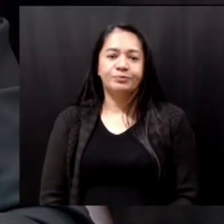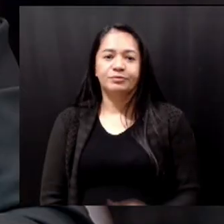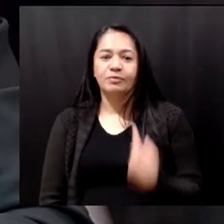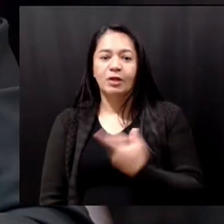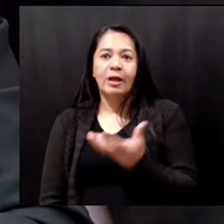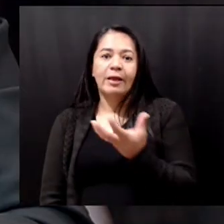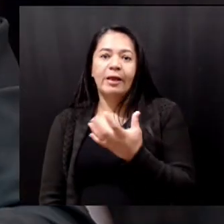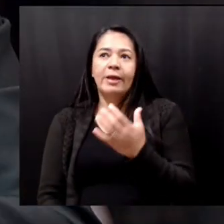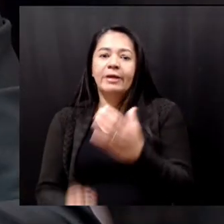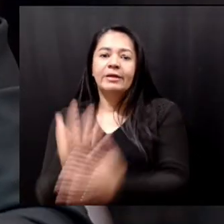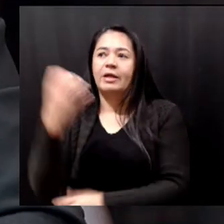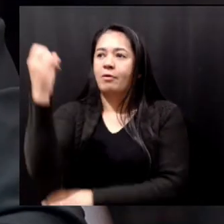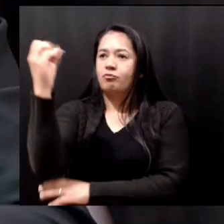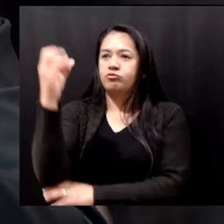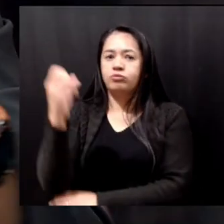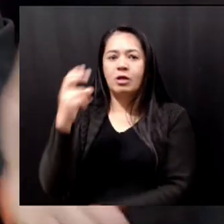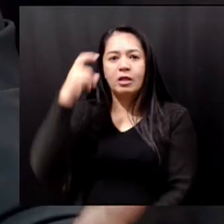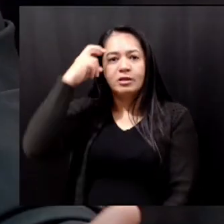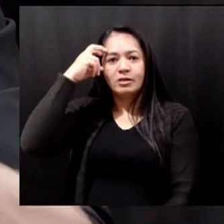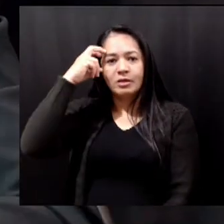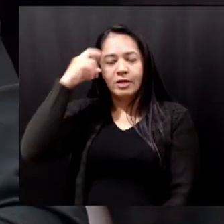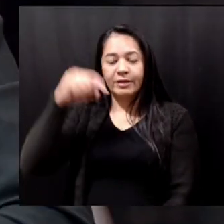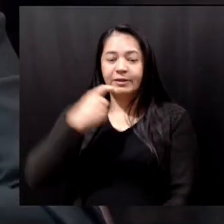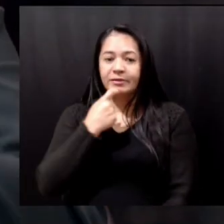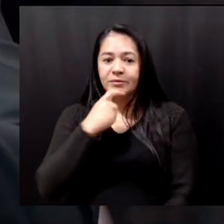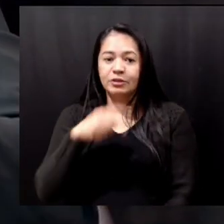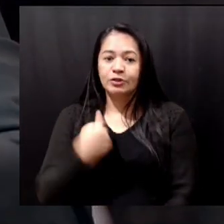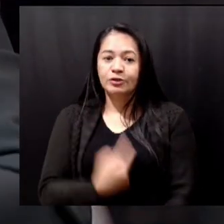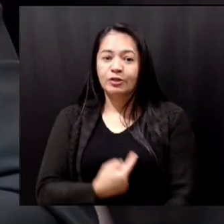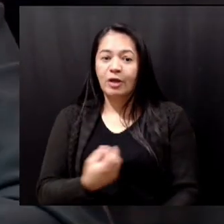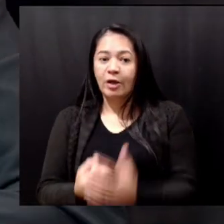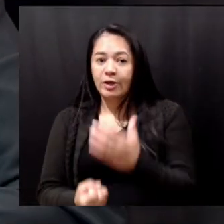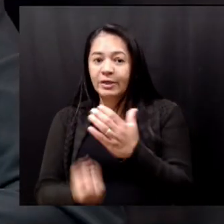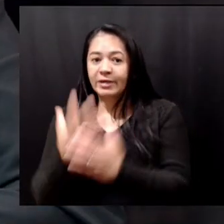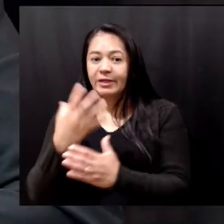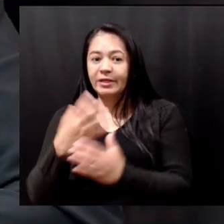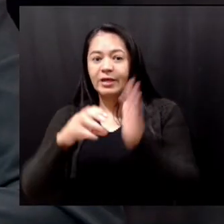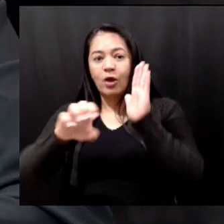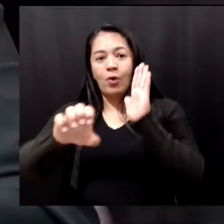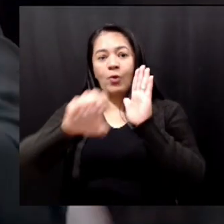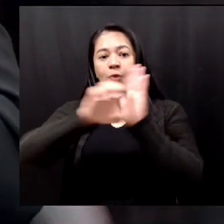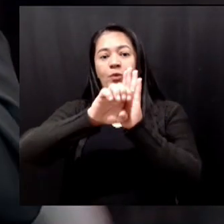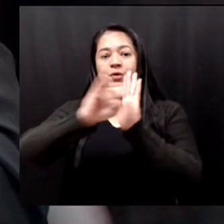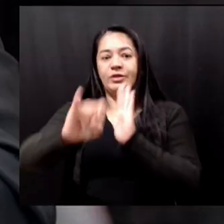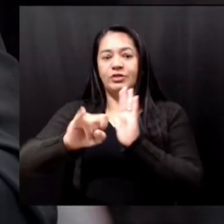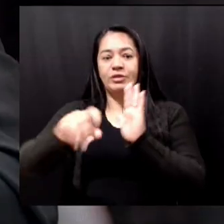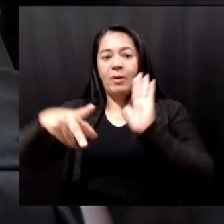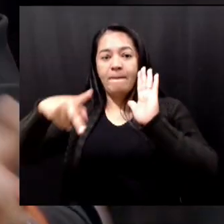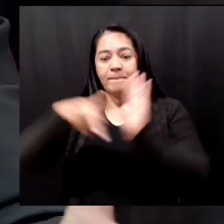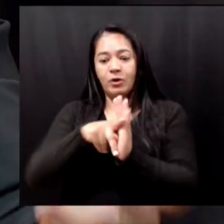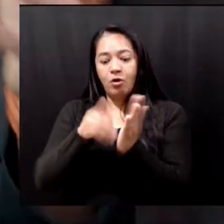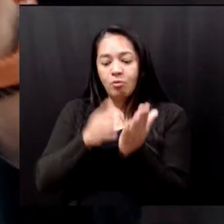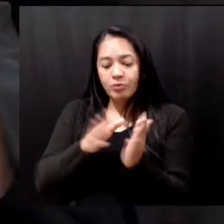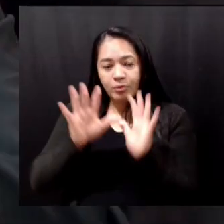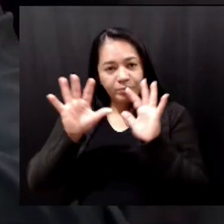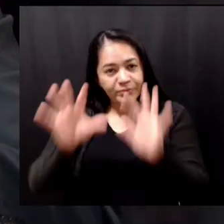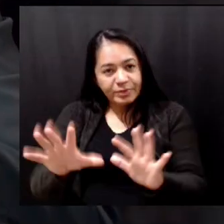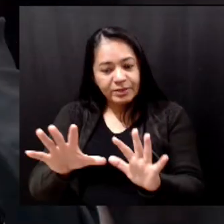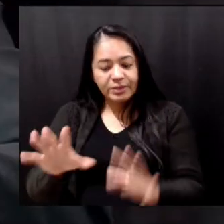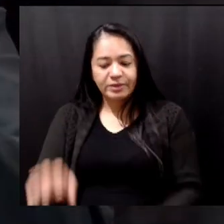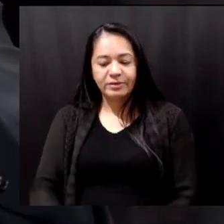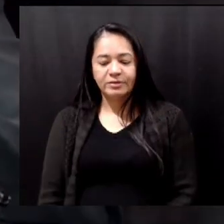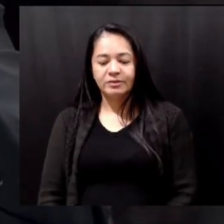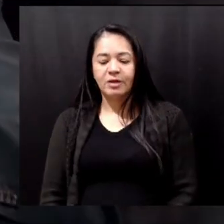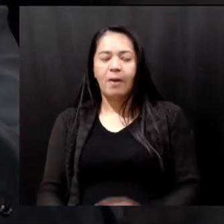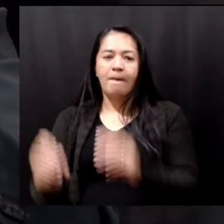semáforos inteligentes em Campinas, a gente cria um edital específico para essa linha, a gente pode trazer